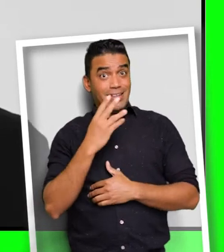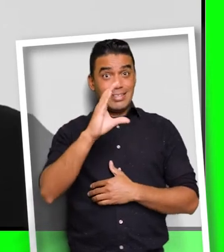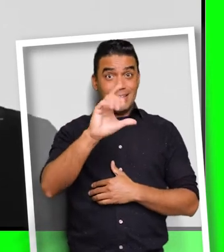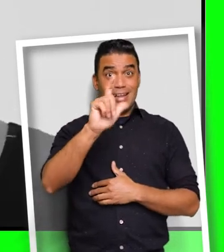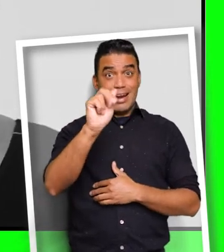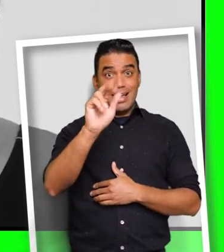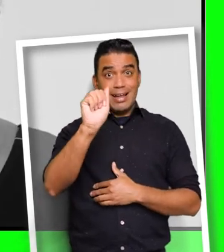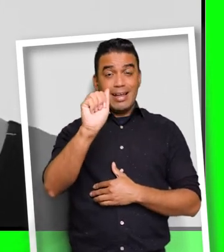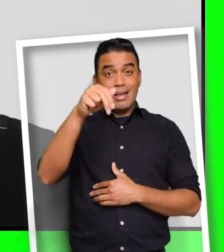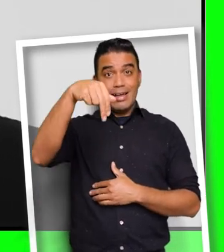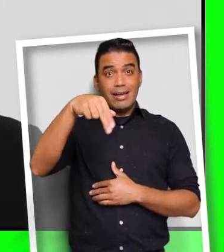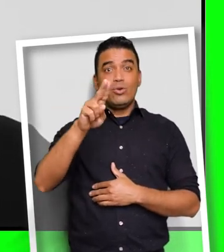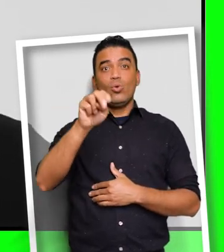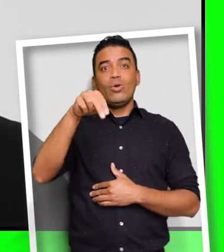Nunes.